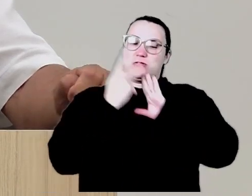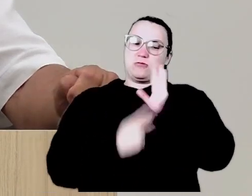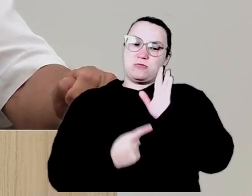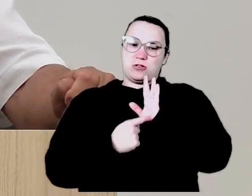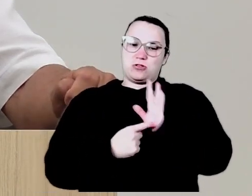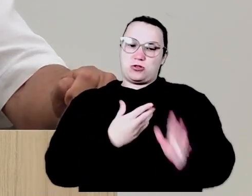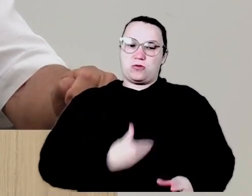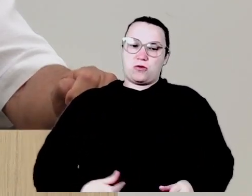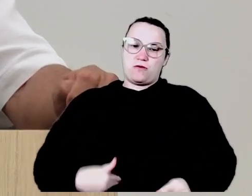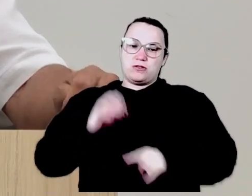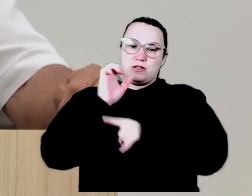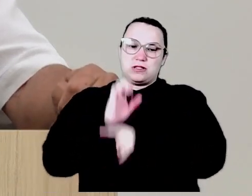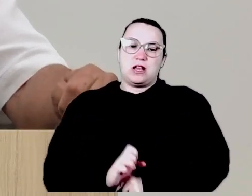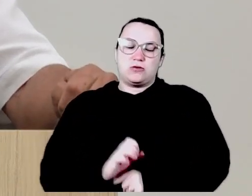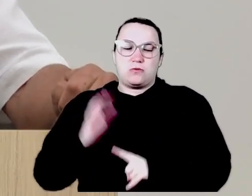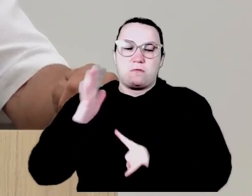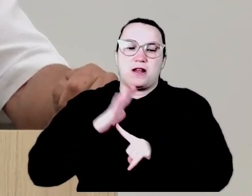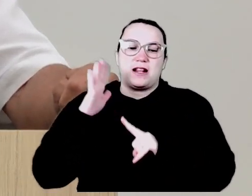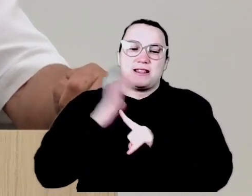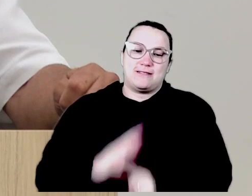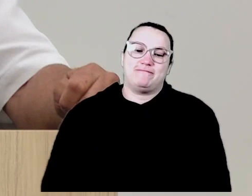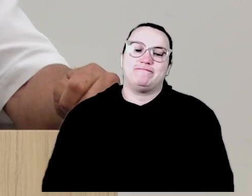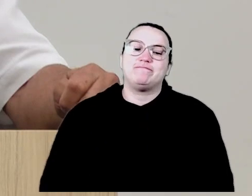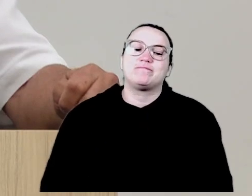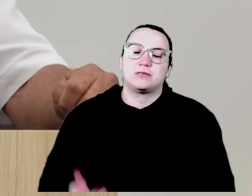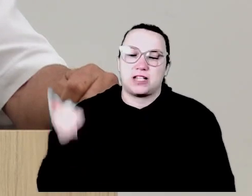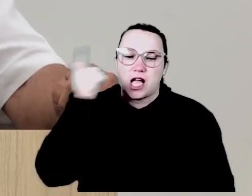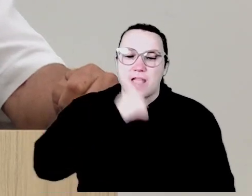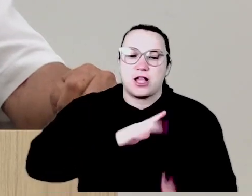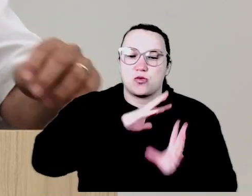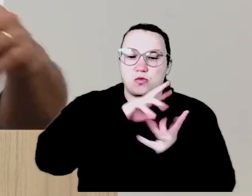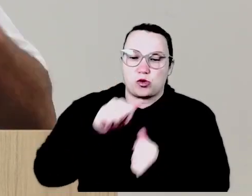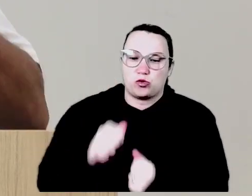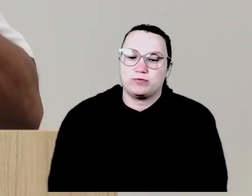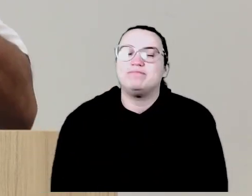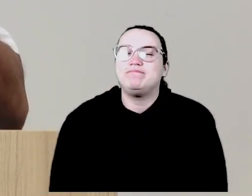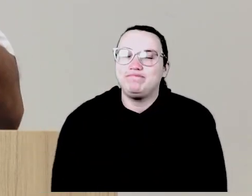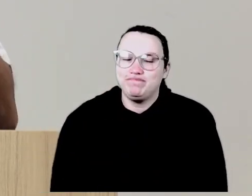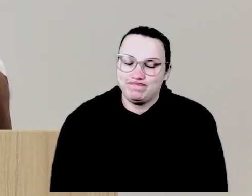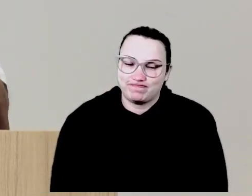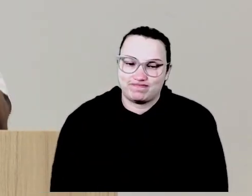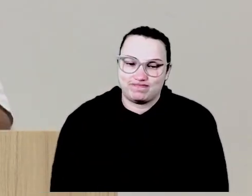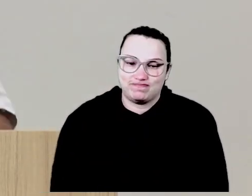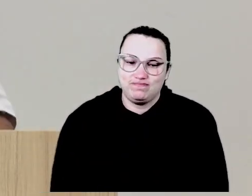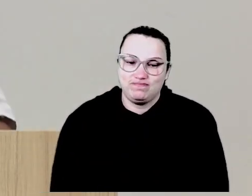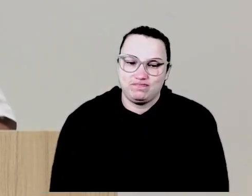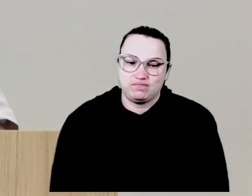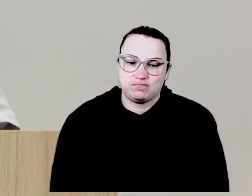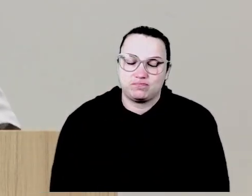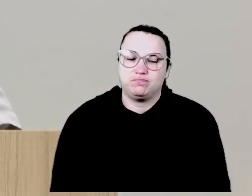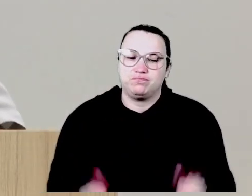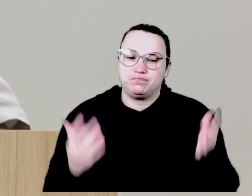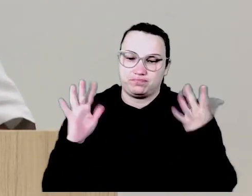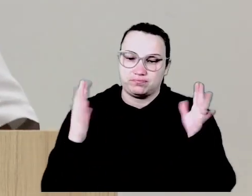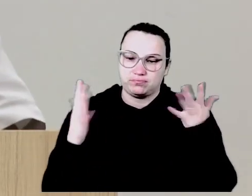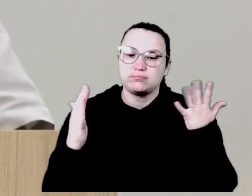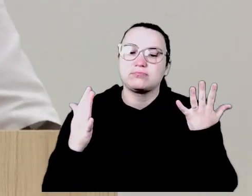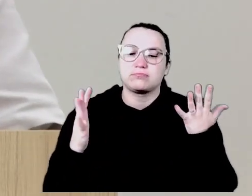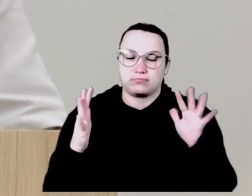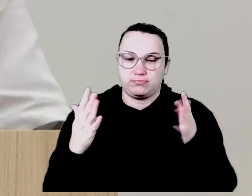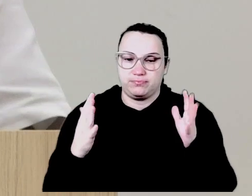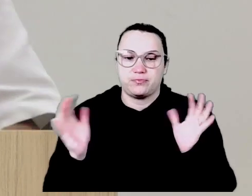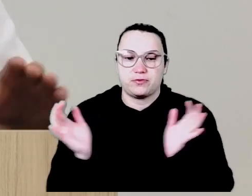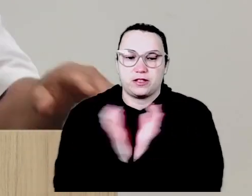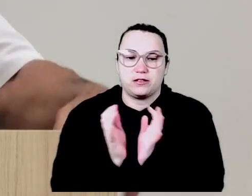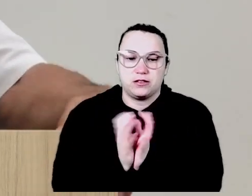Governo do Estado do Paraná eh ganhando o mundo também gostaria aqui de parabenizar a equipe